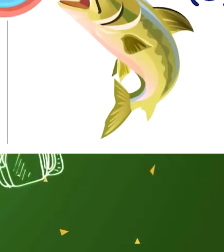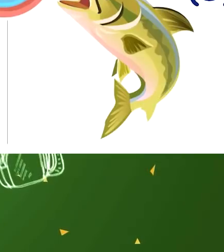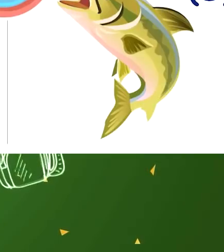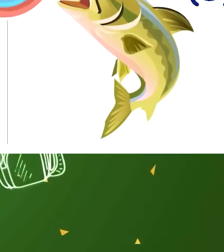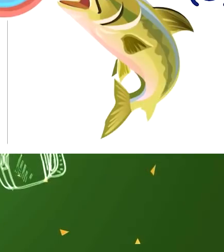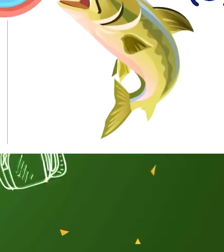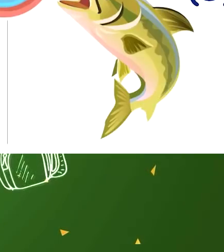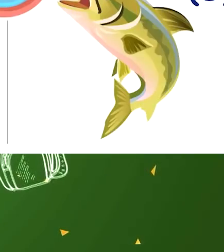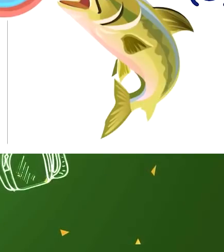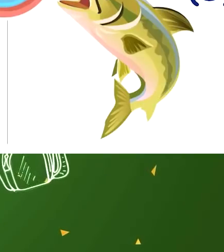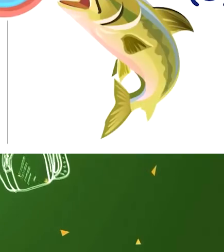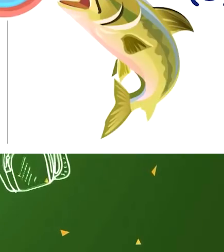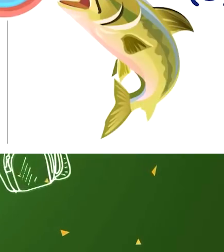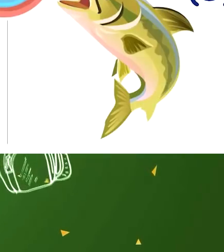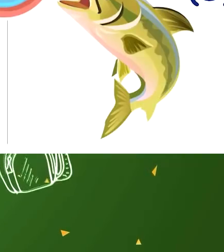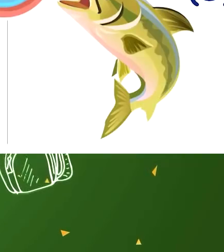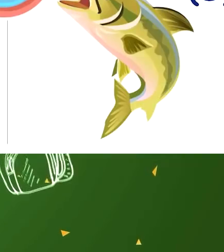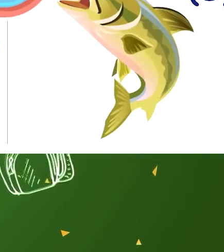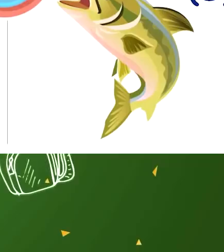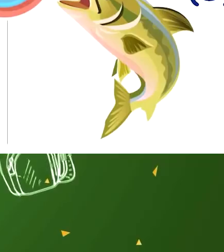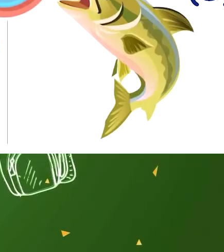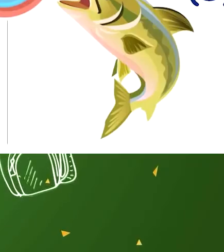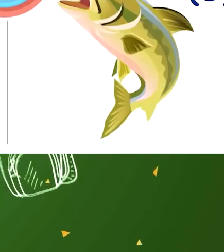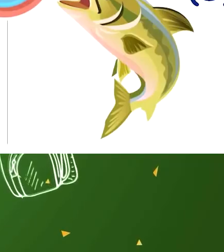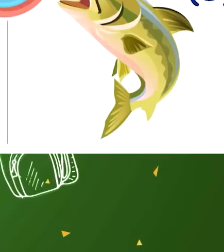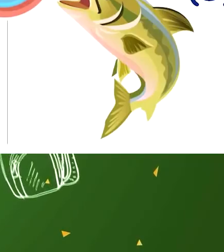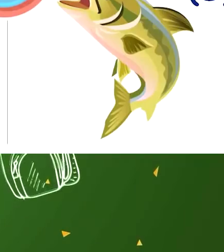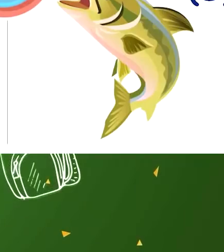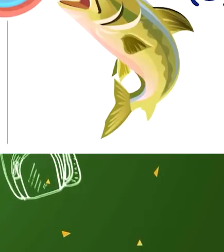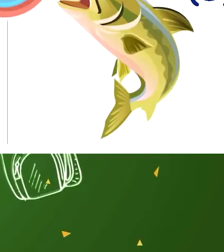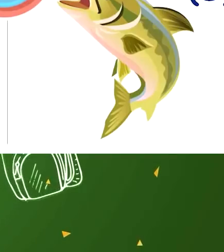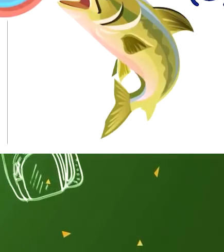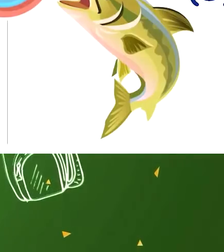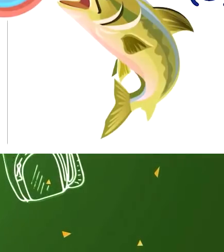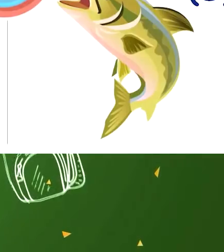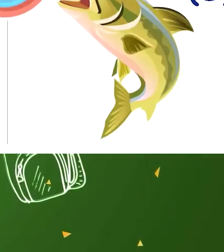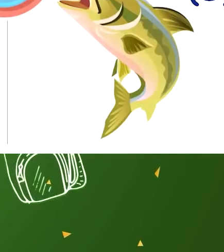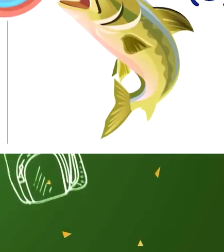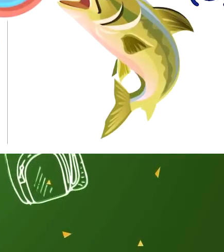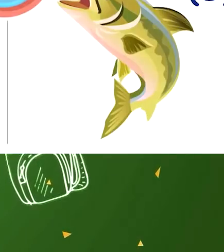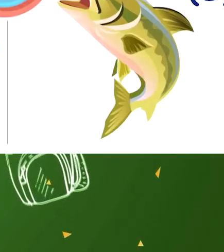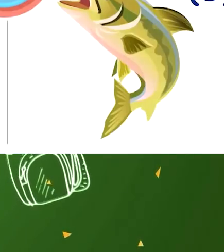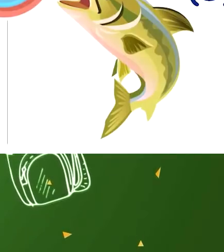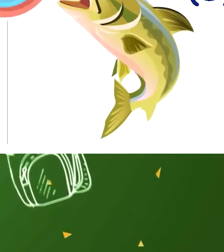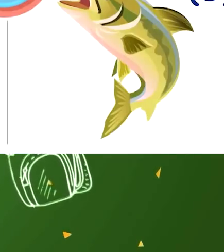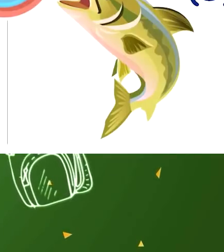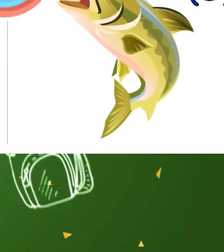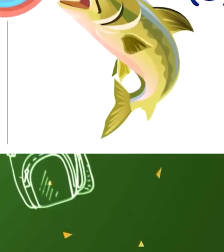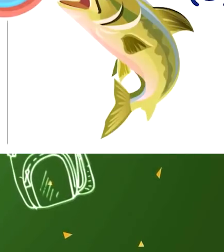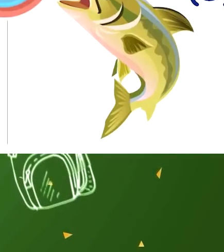Sobre ela eram colocados alguns deles. Quais eram?